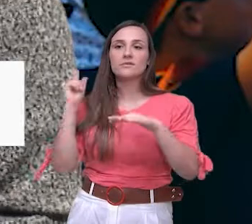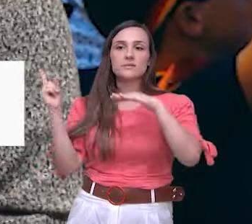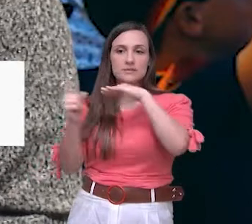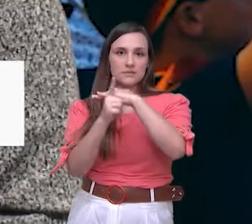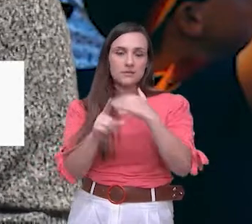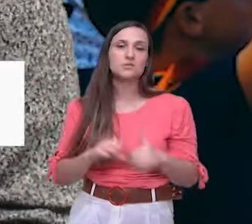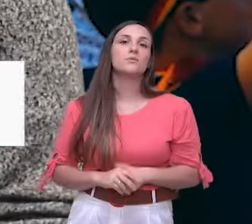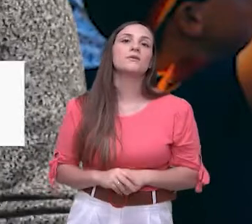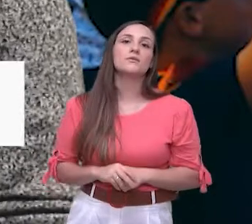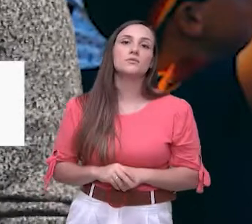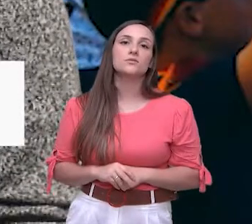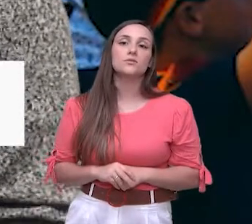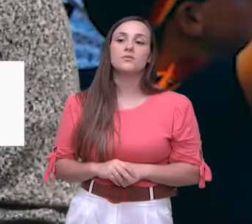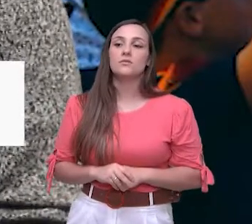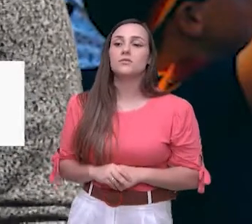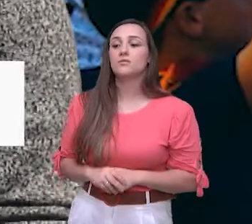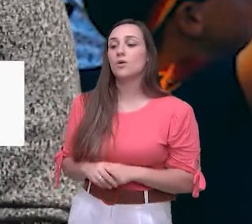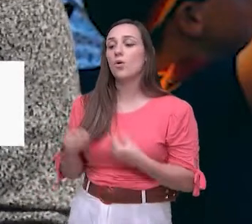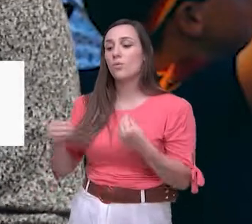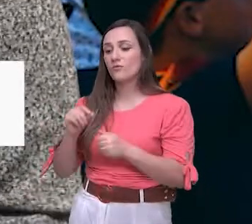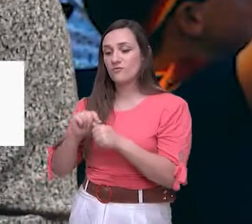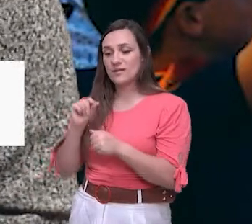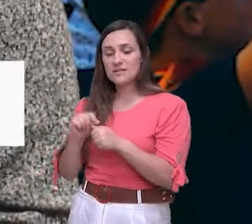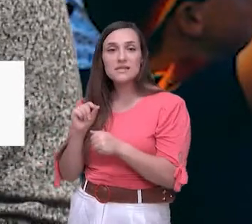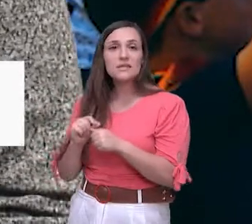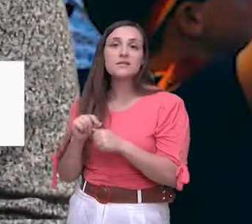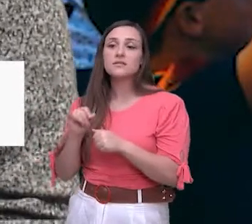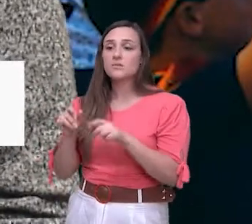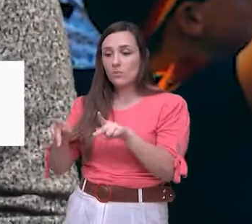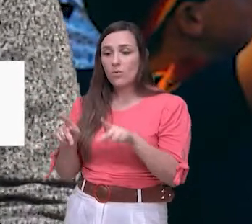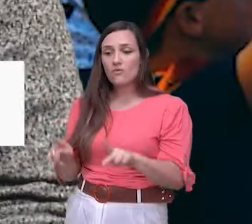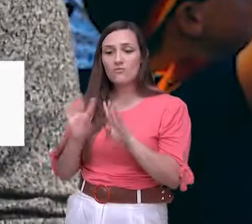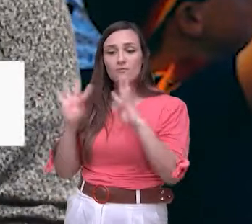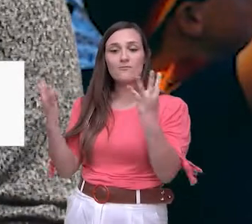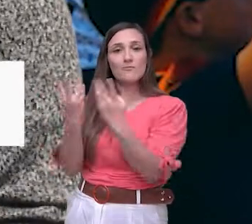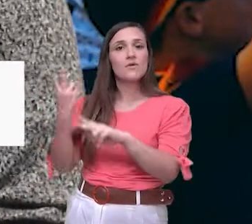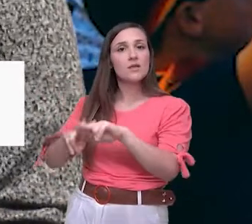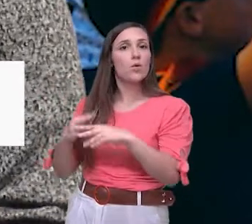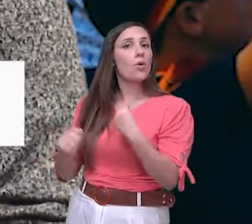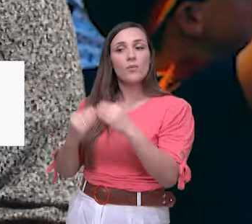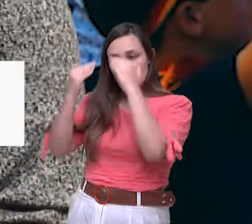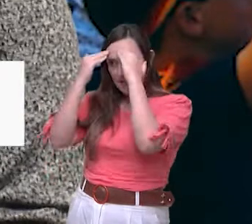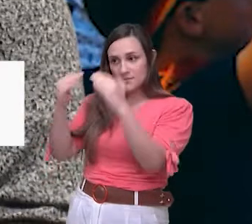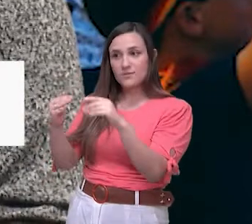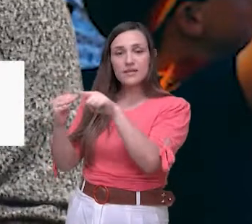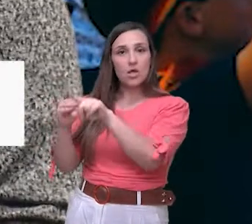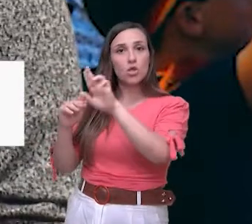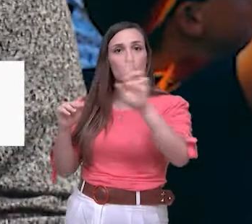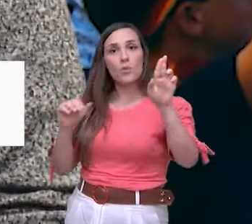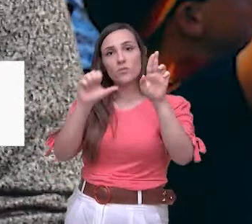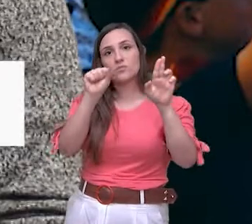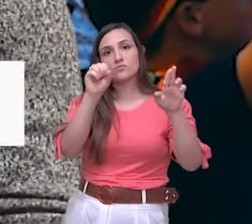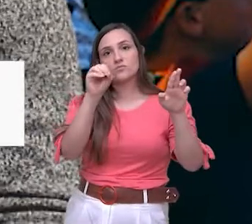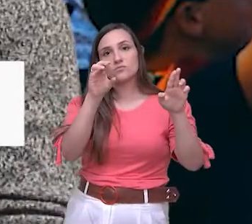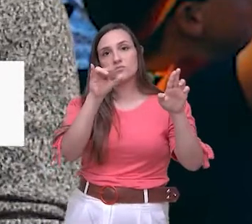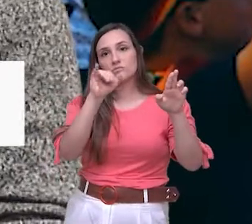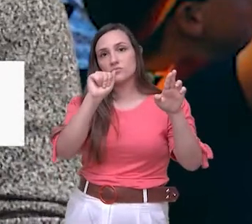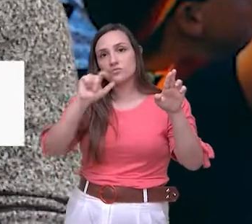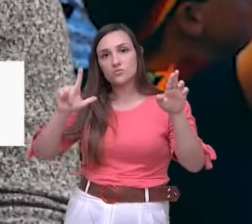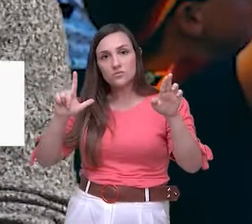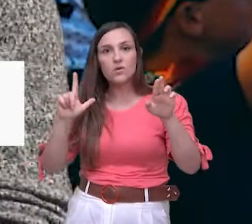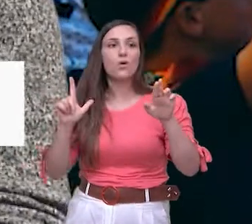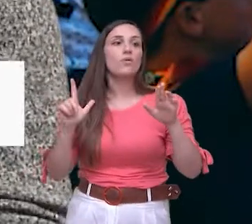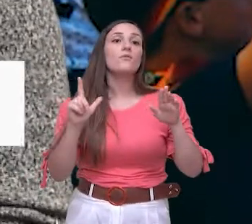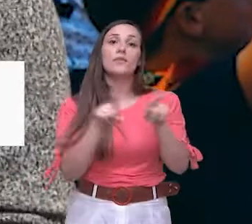com a GP em que foi publicada sobre normas de atendimento da população privada de Liberdade como